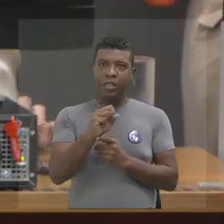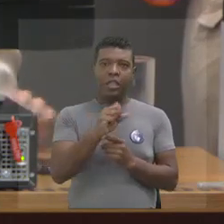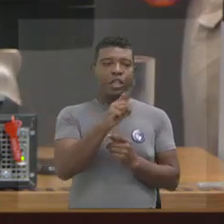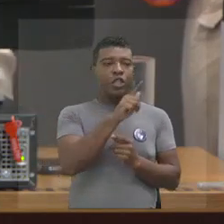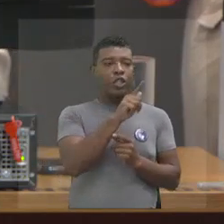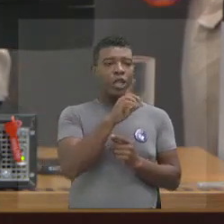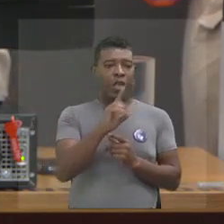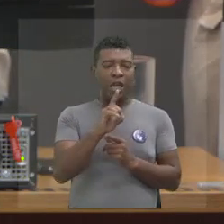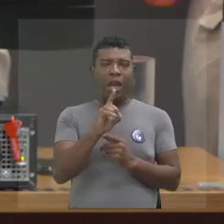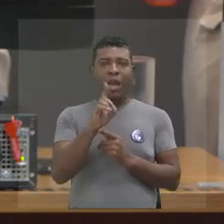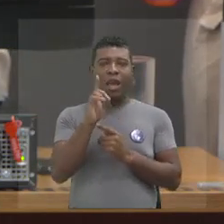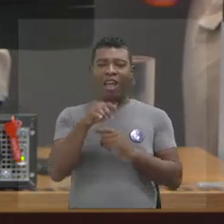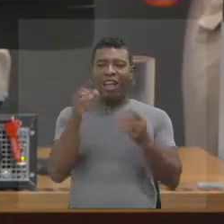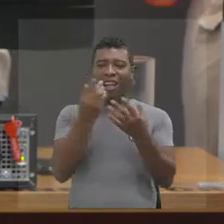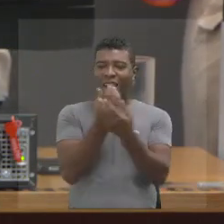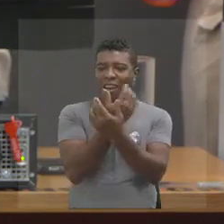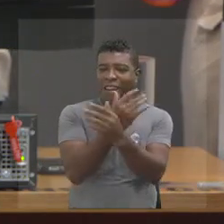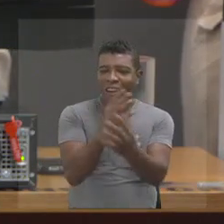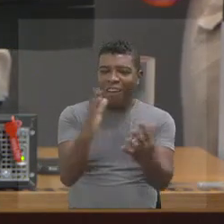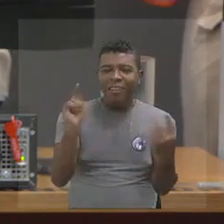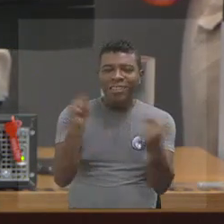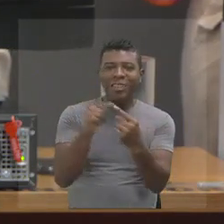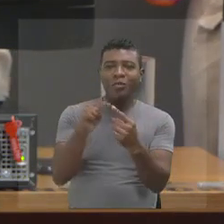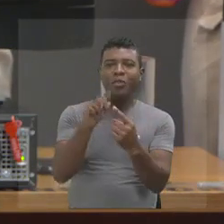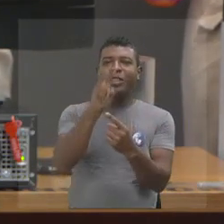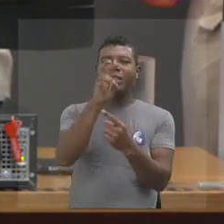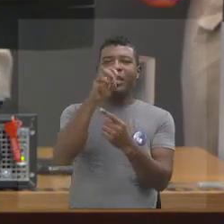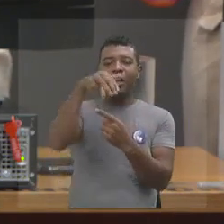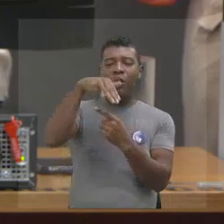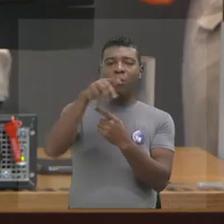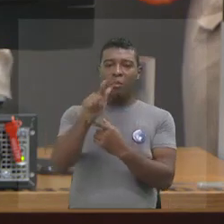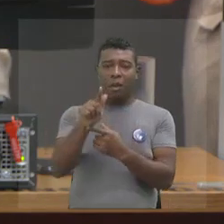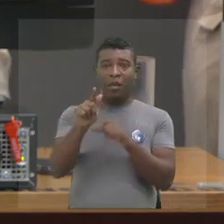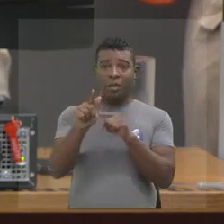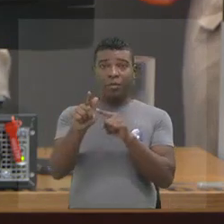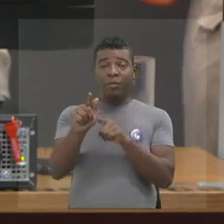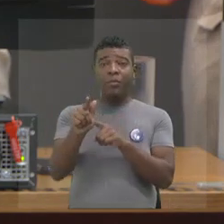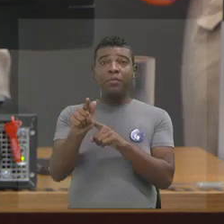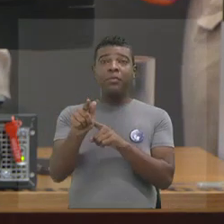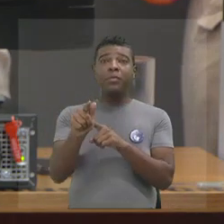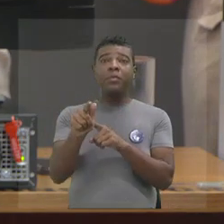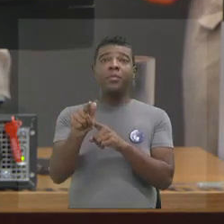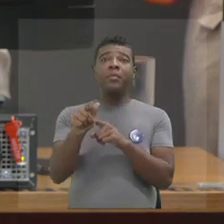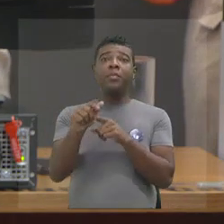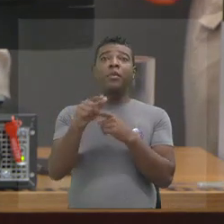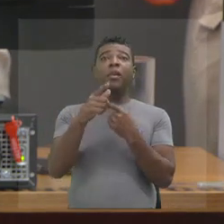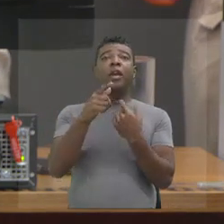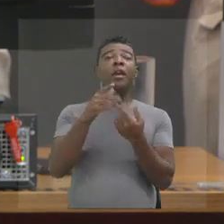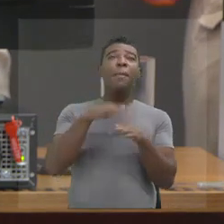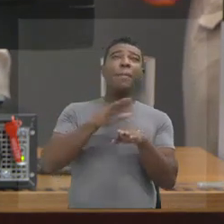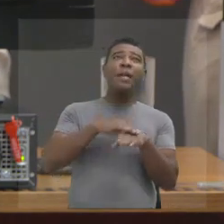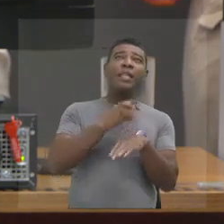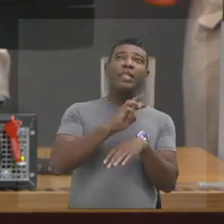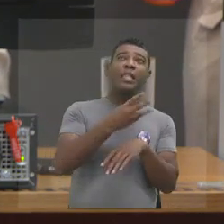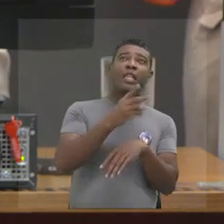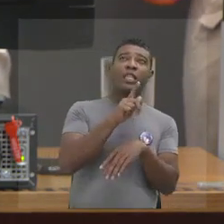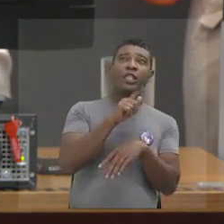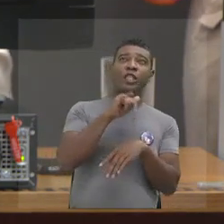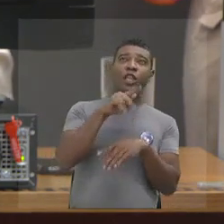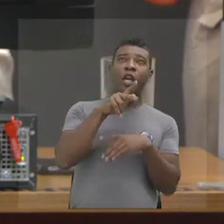5 mega e 3 gigas um pouco mais de 3 GB centralizada Então realmente